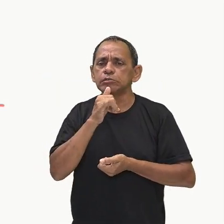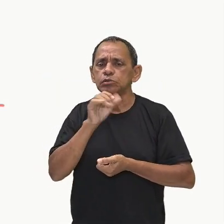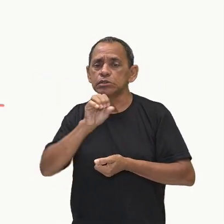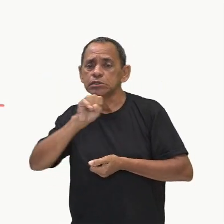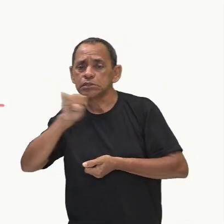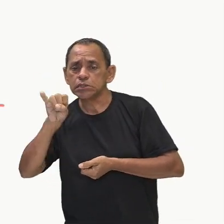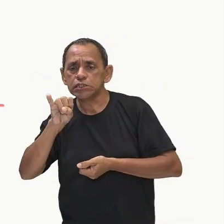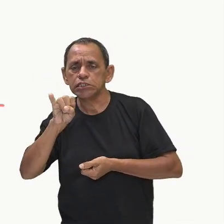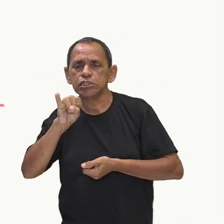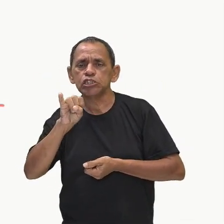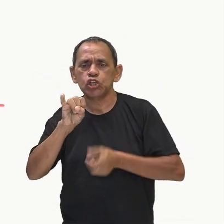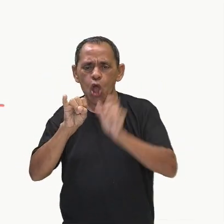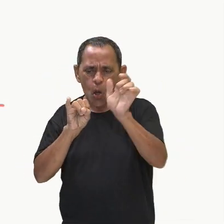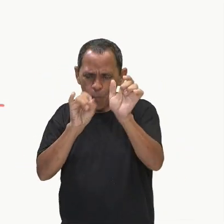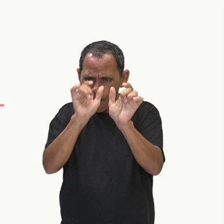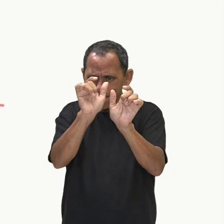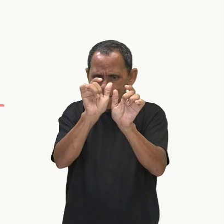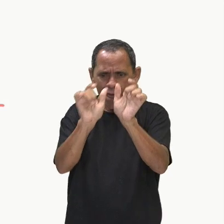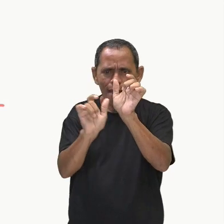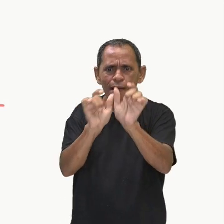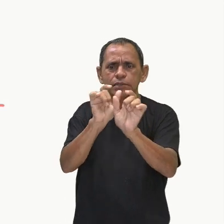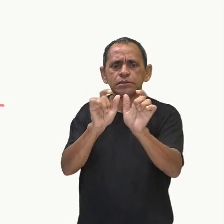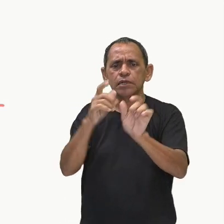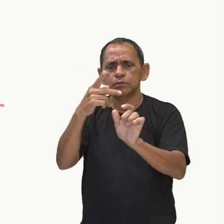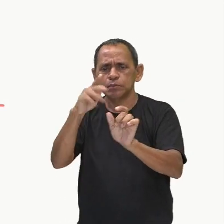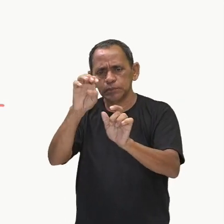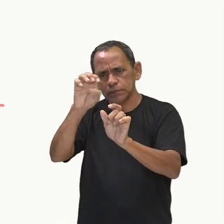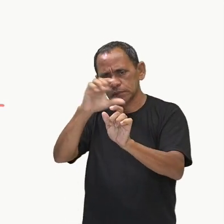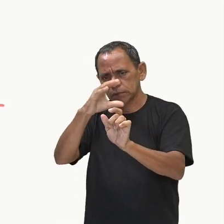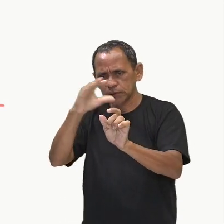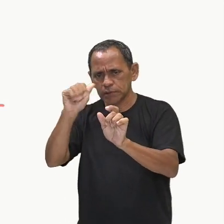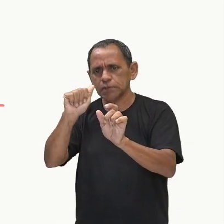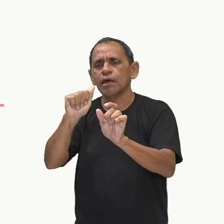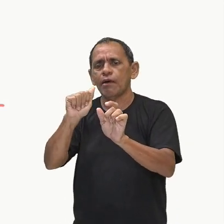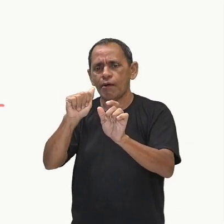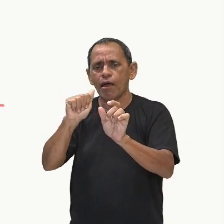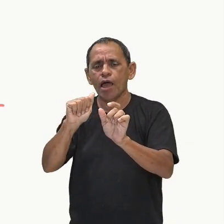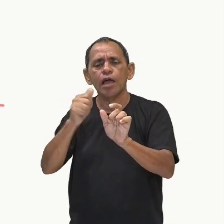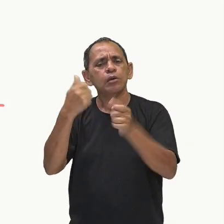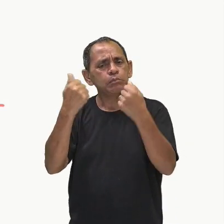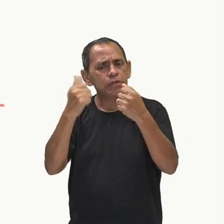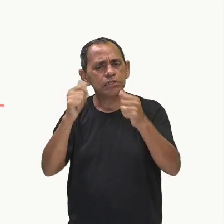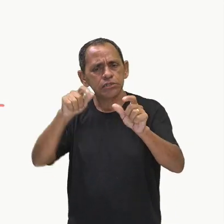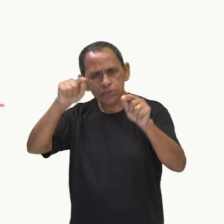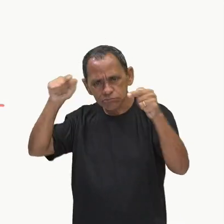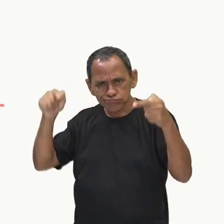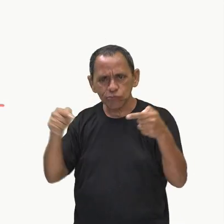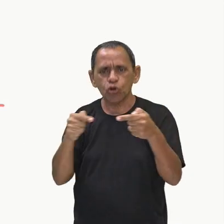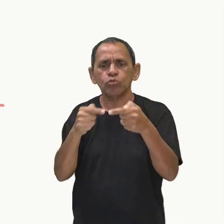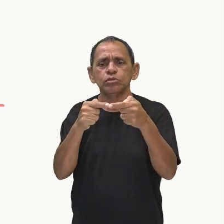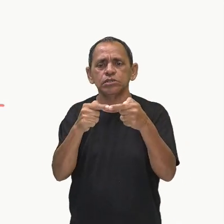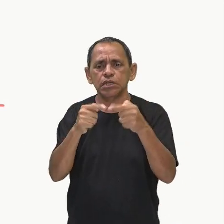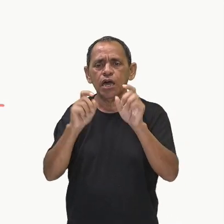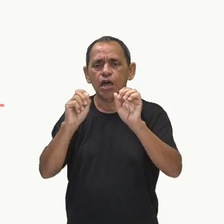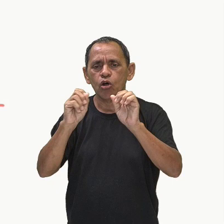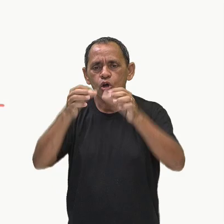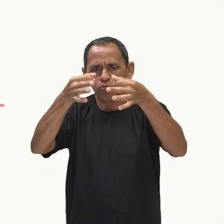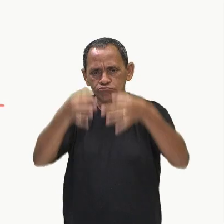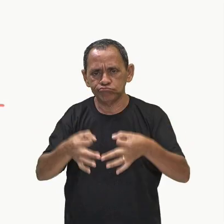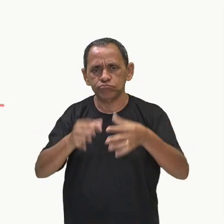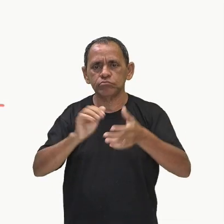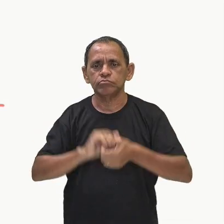de quebra-cabeça, que tem que se encaixar exatamente com a informação contida aqui no